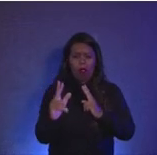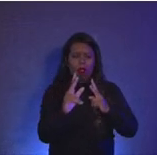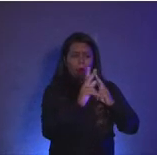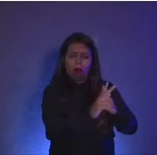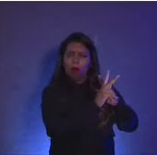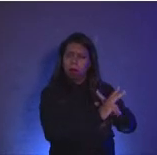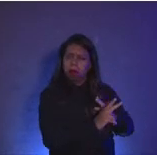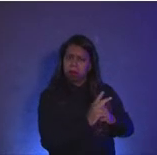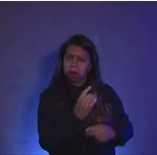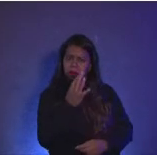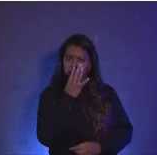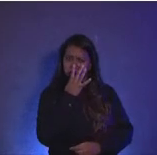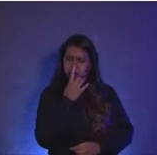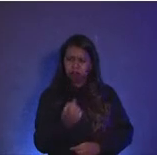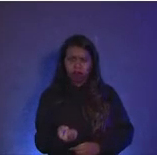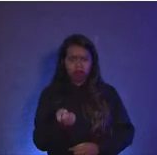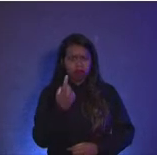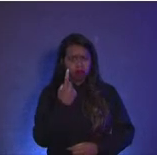esses dados com